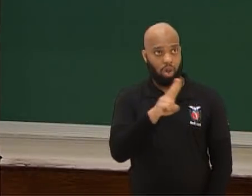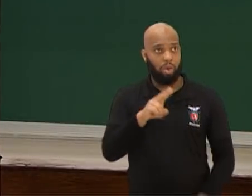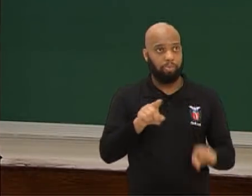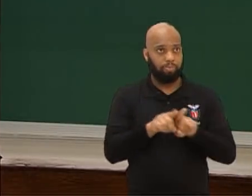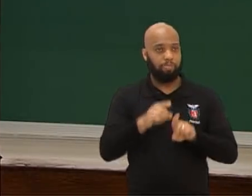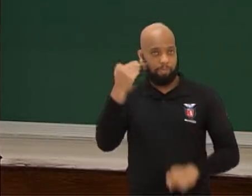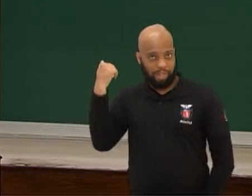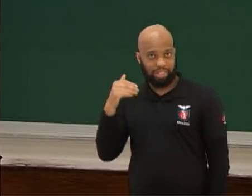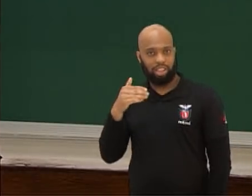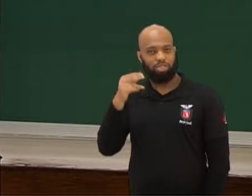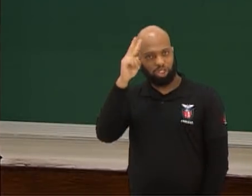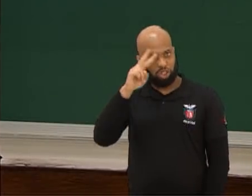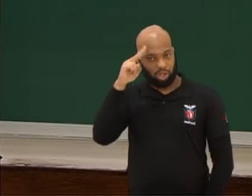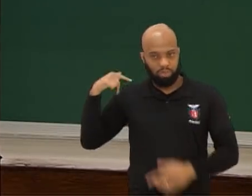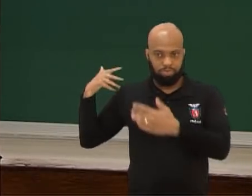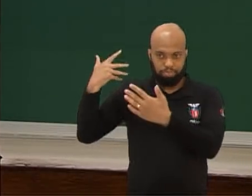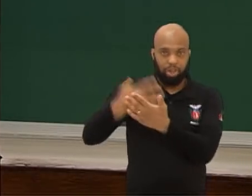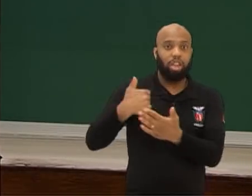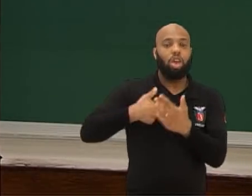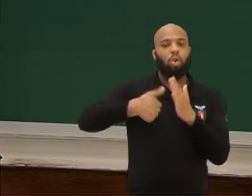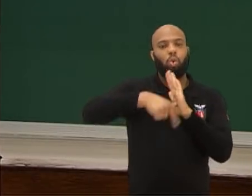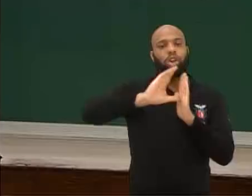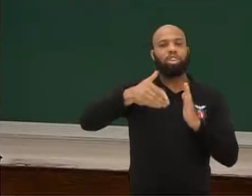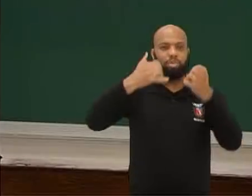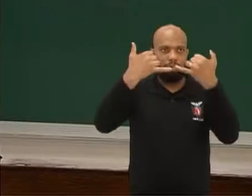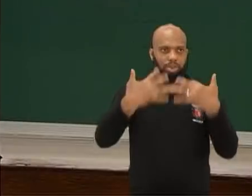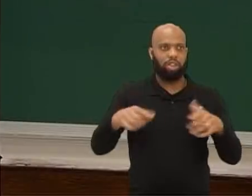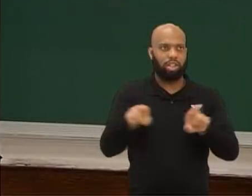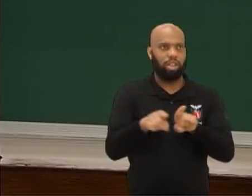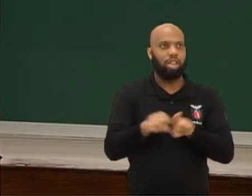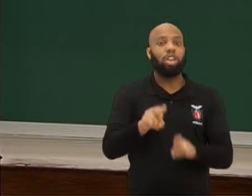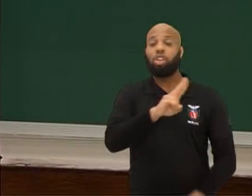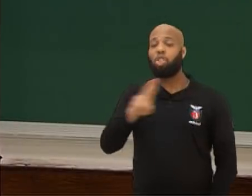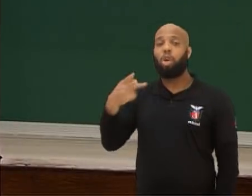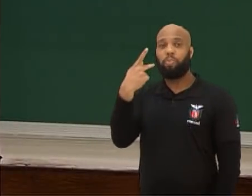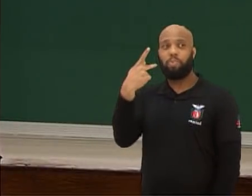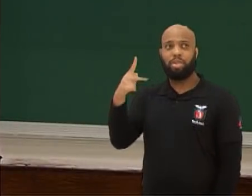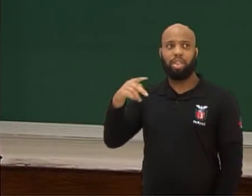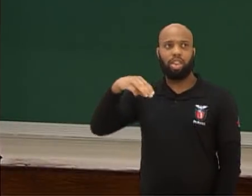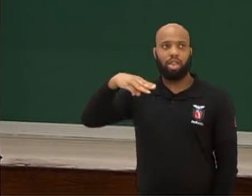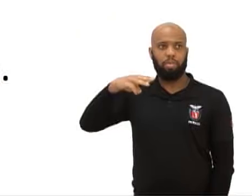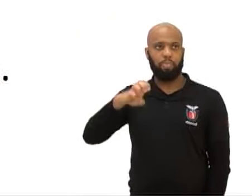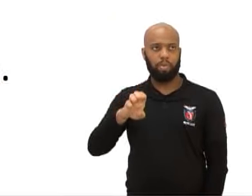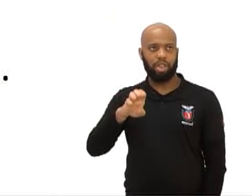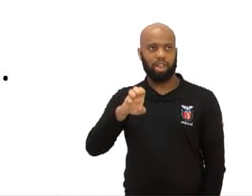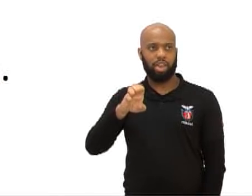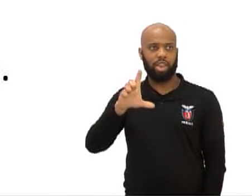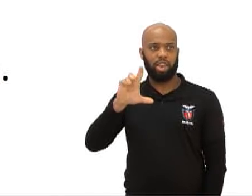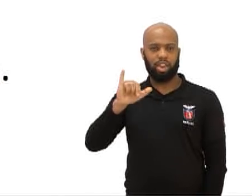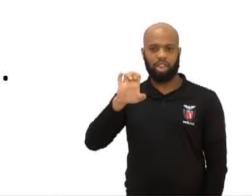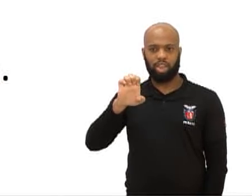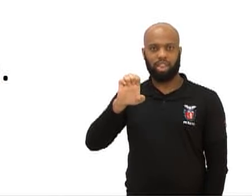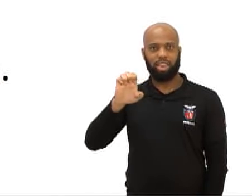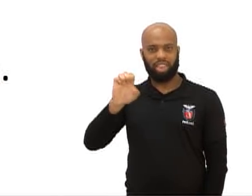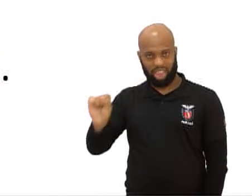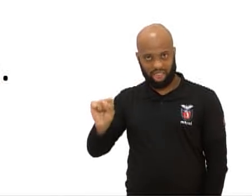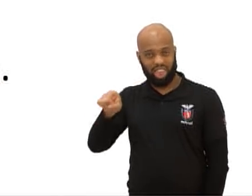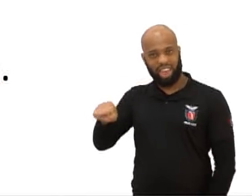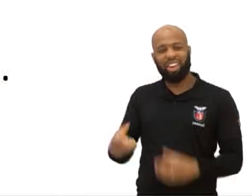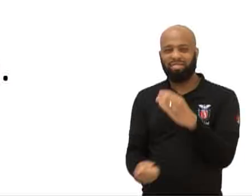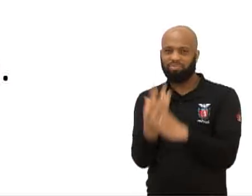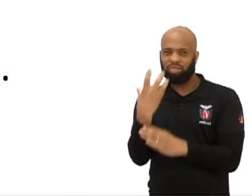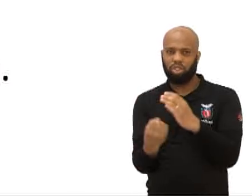na aula de História do Cinema, que a professora falou sobre o Georges Méliès, que era um francês que teve a intenção de criar uma